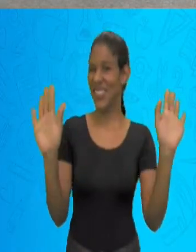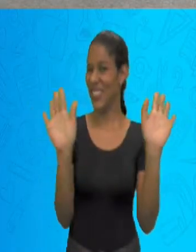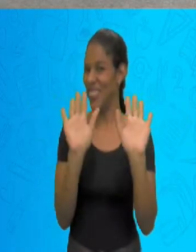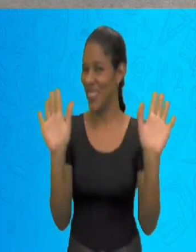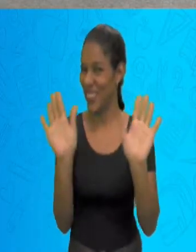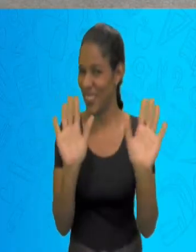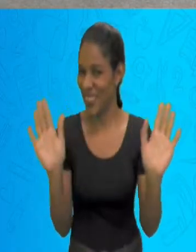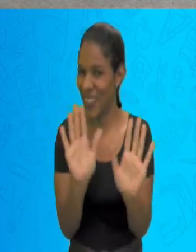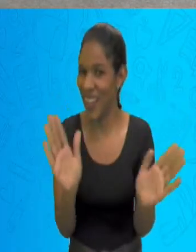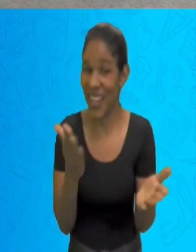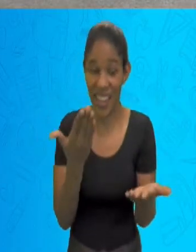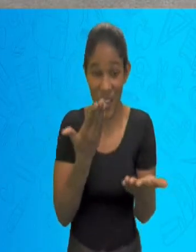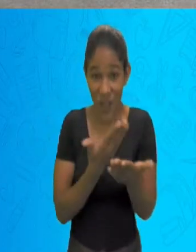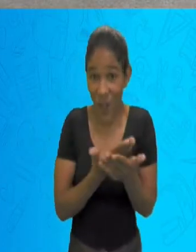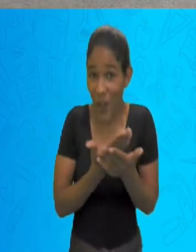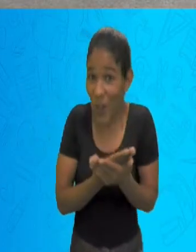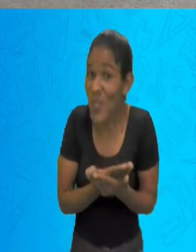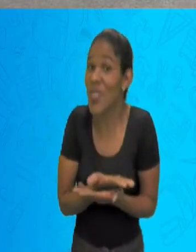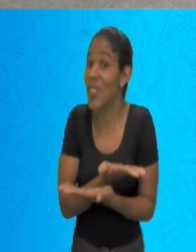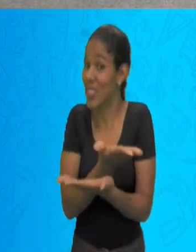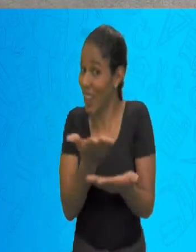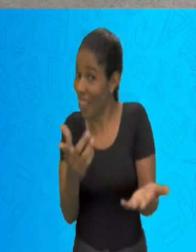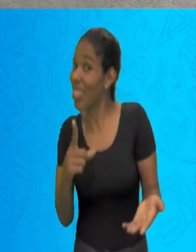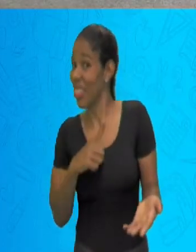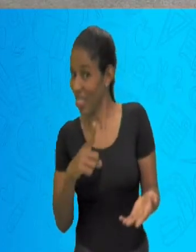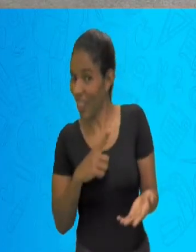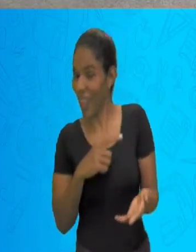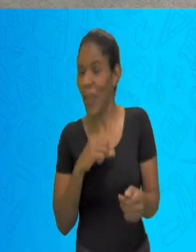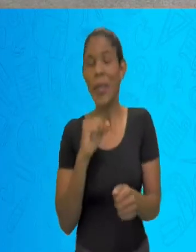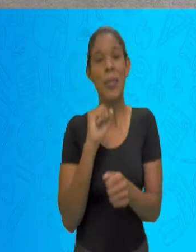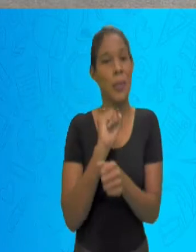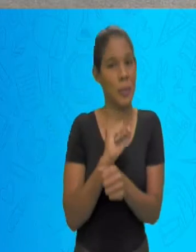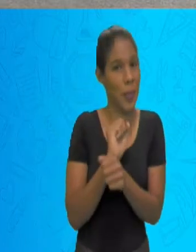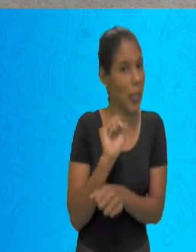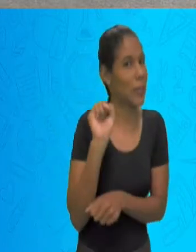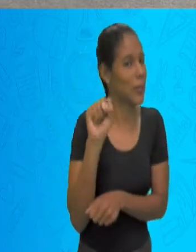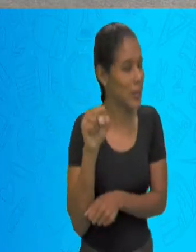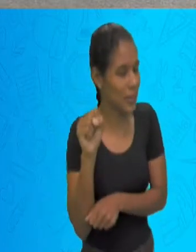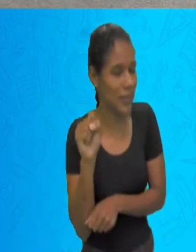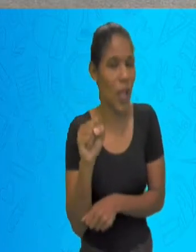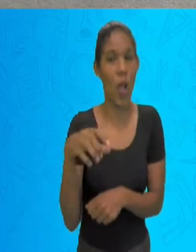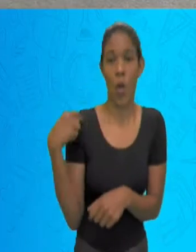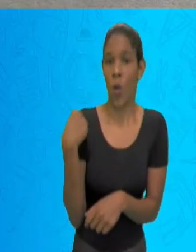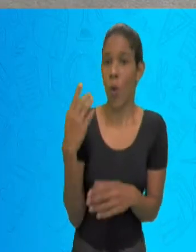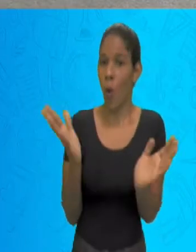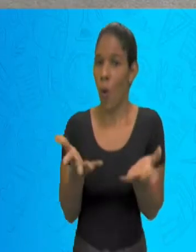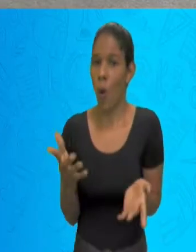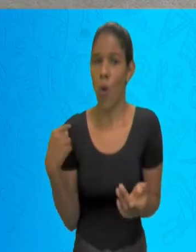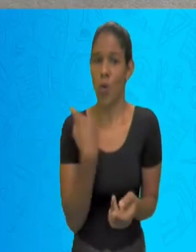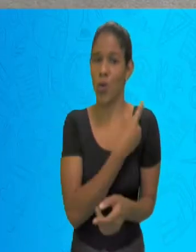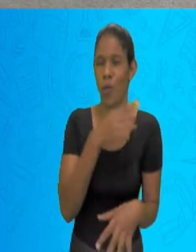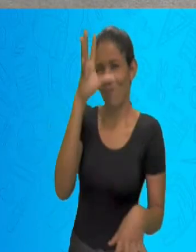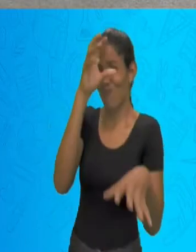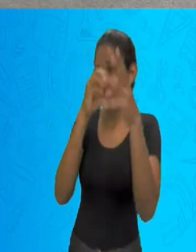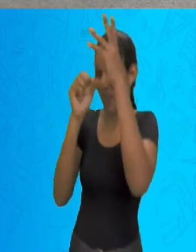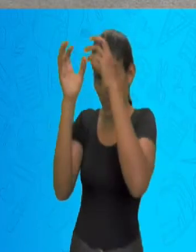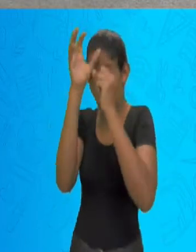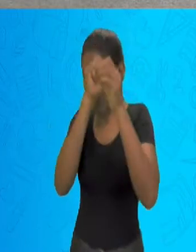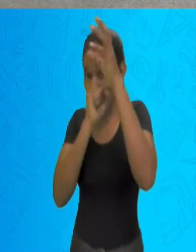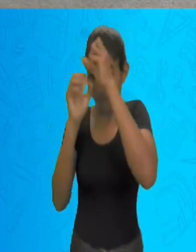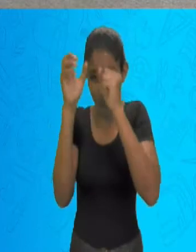Olá, tem estudante aí? Eu espero que sim. Nós vamos aprender muito hoje. Nós vamos hoje falar